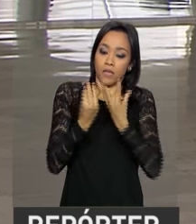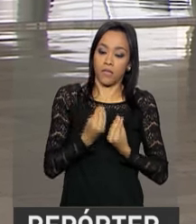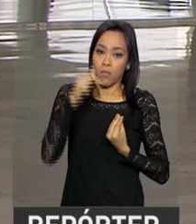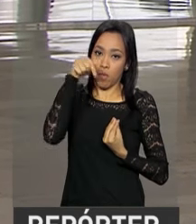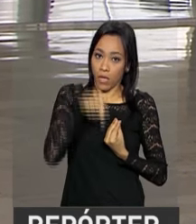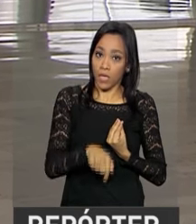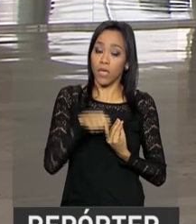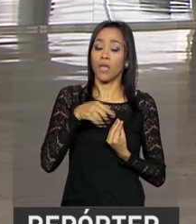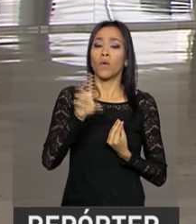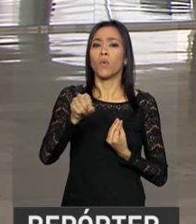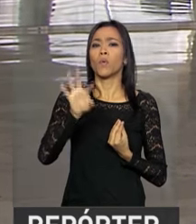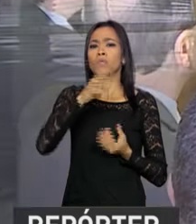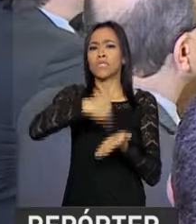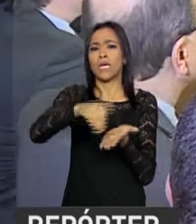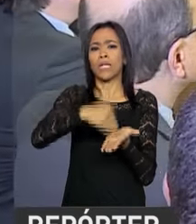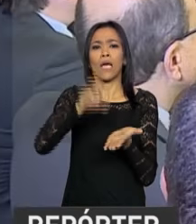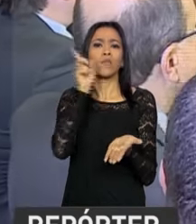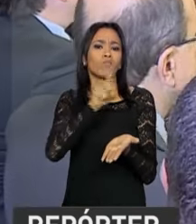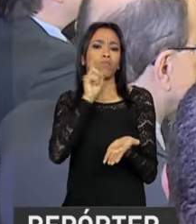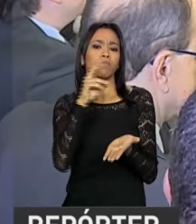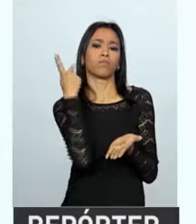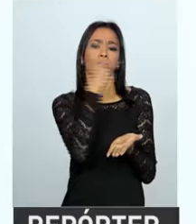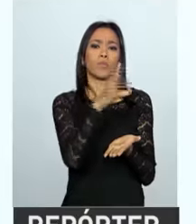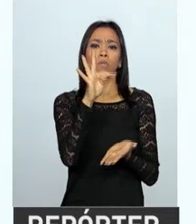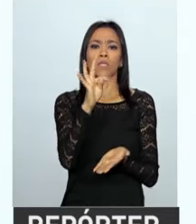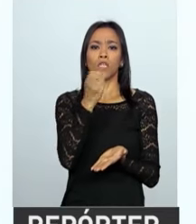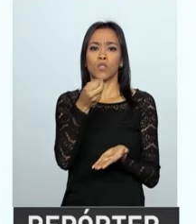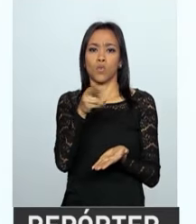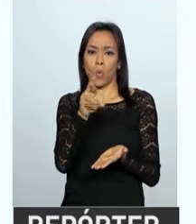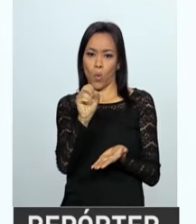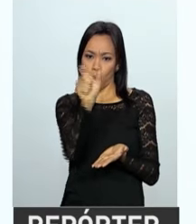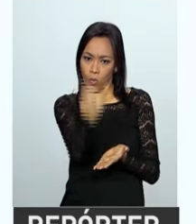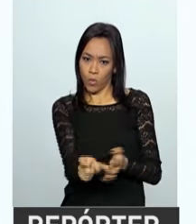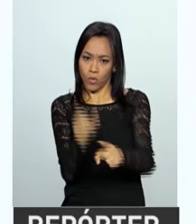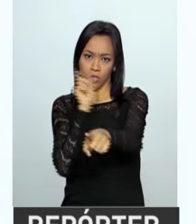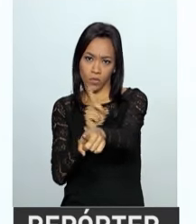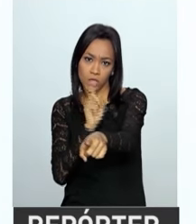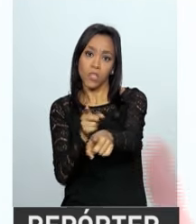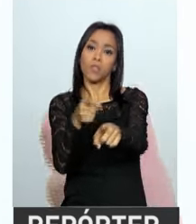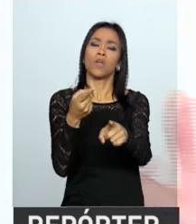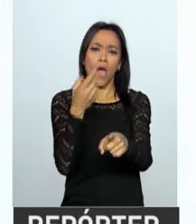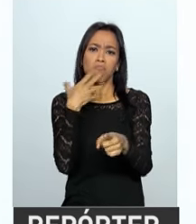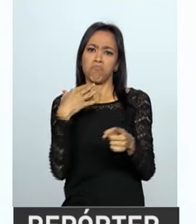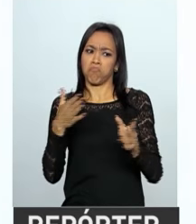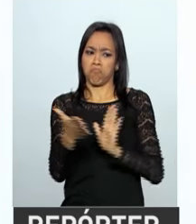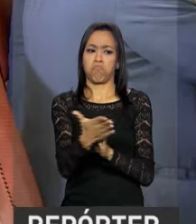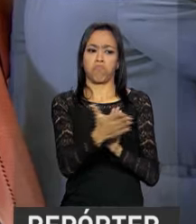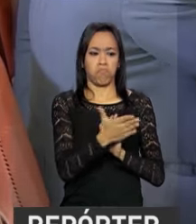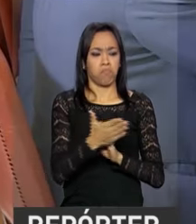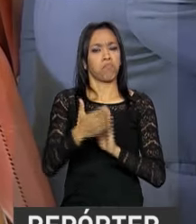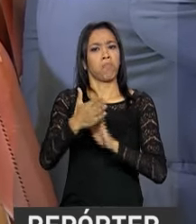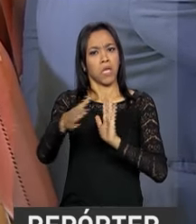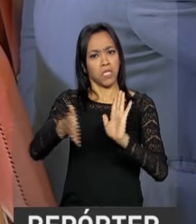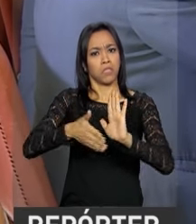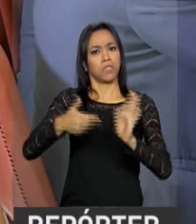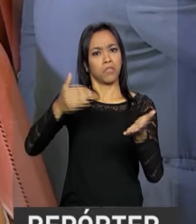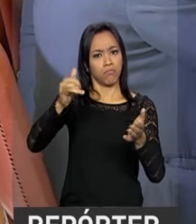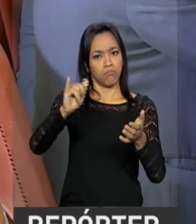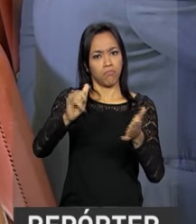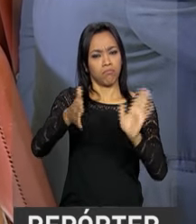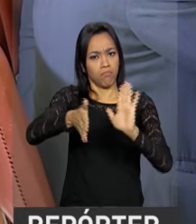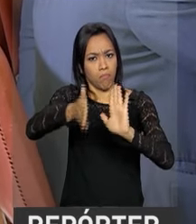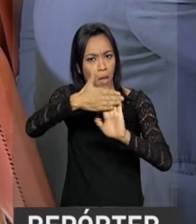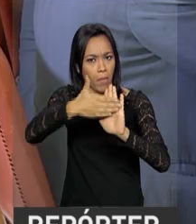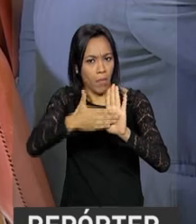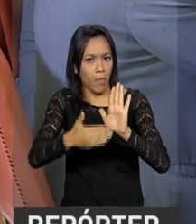O Secretário do Tesouro dos Estados Unidos Jacob Lew que elogiou as medidas adotadas pelo governo brasileiro para recolocar o país